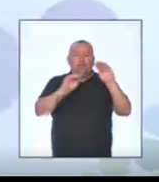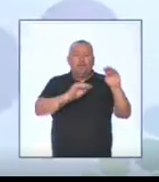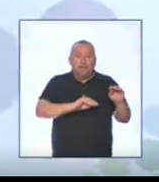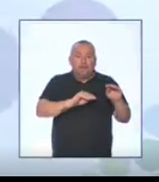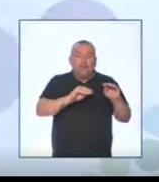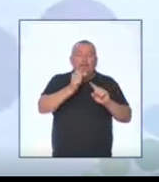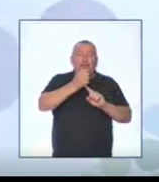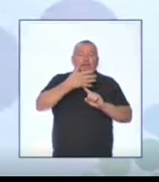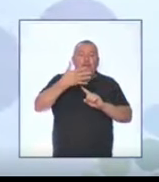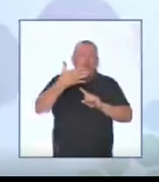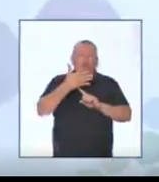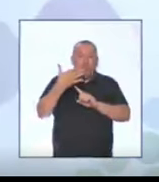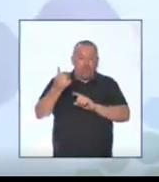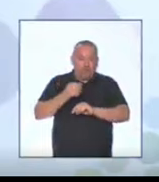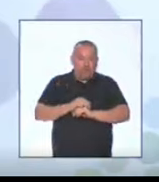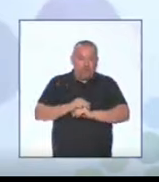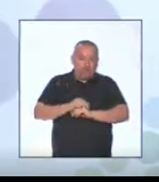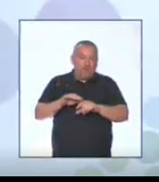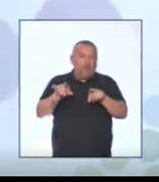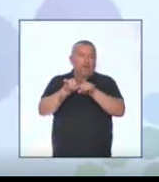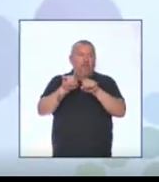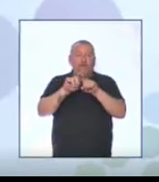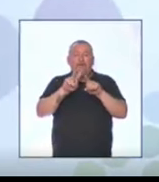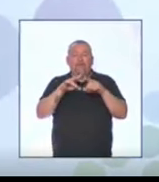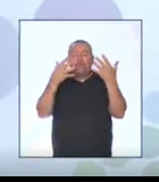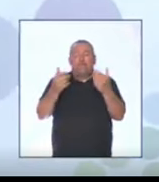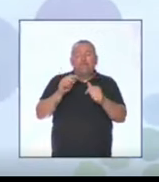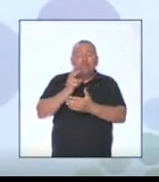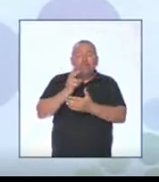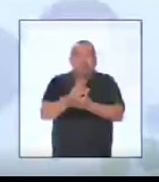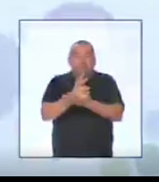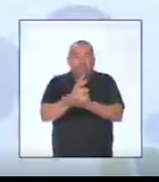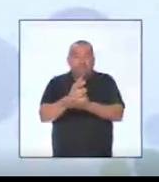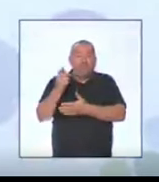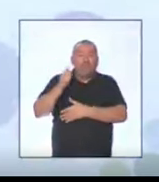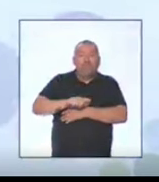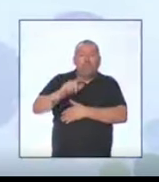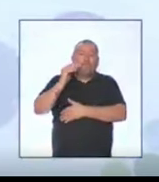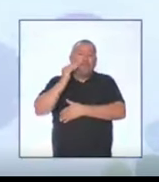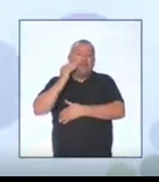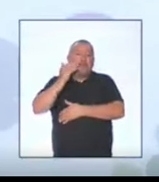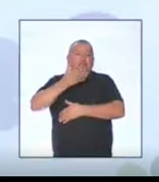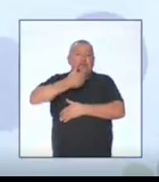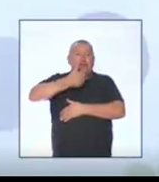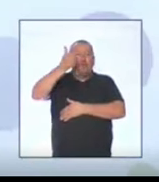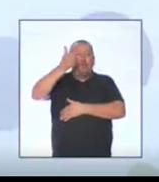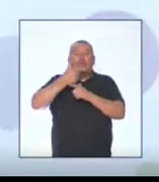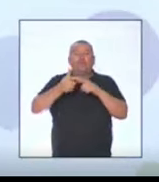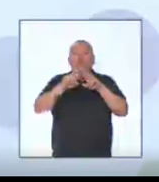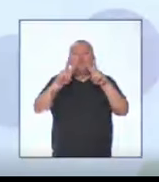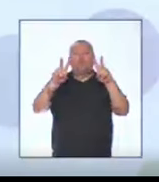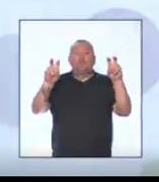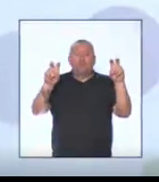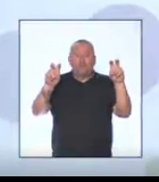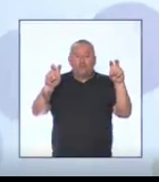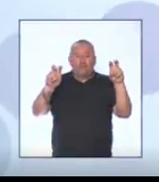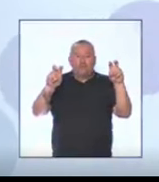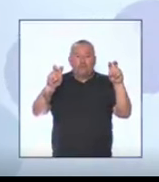esse universo, né? E aí vamos continuar então compreendendo um pouquinho melhor sobre esse assunto, né?